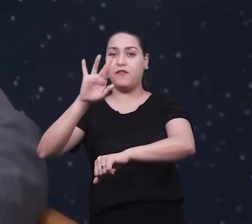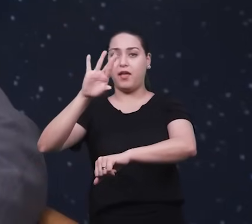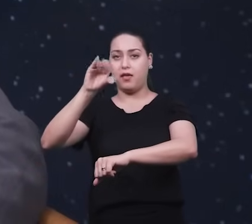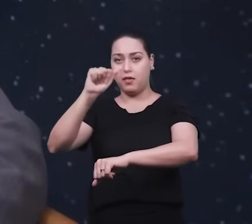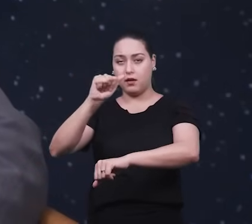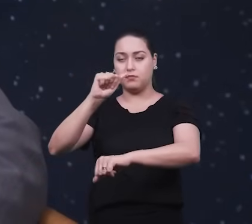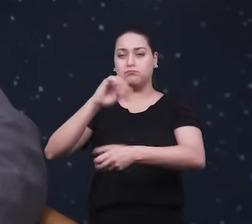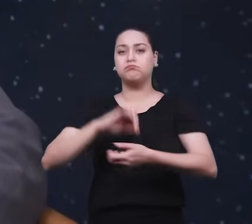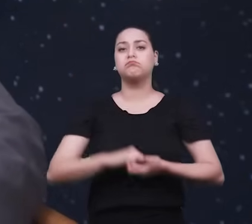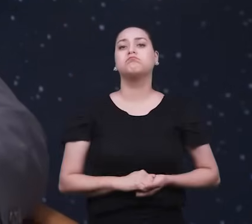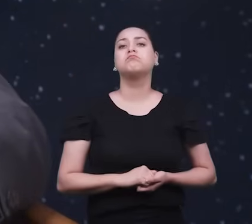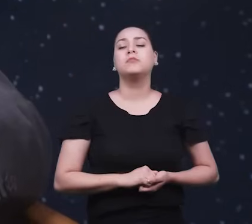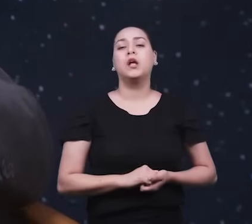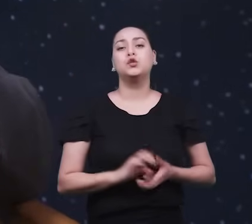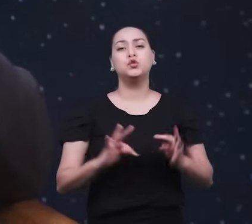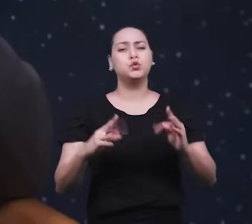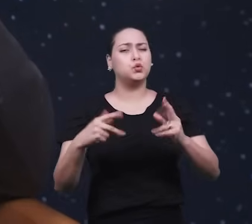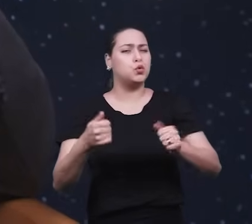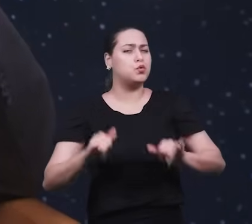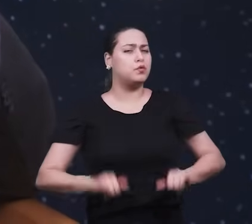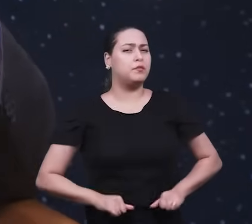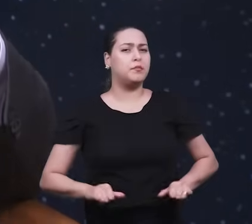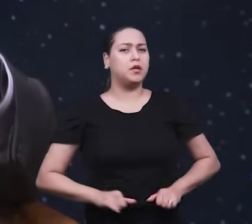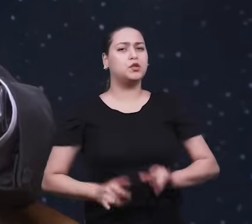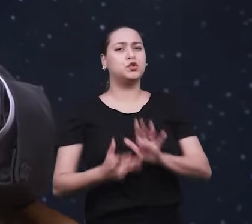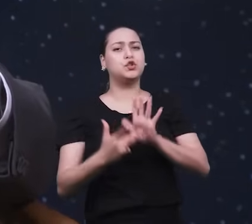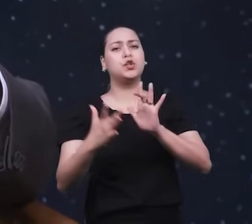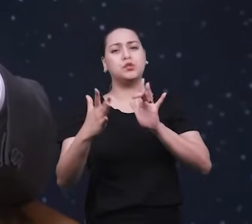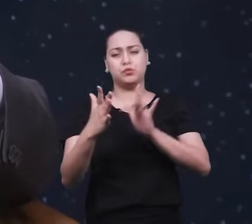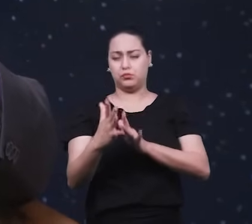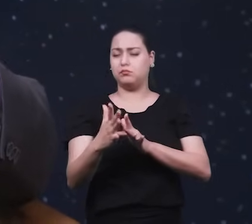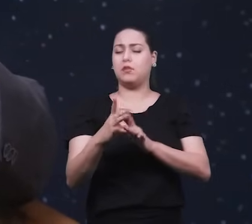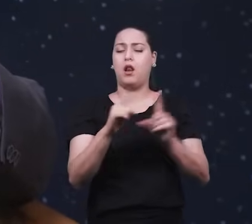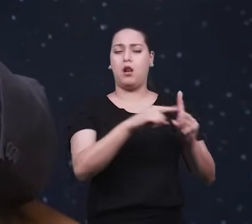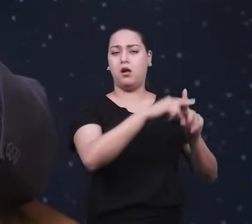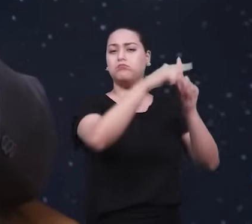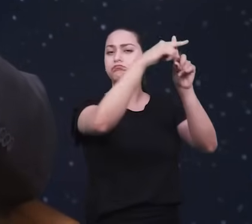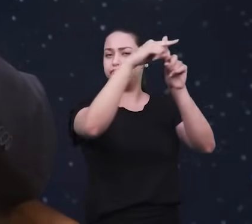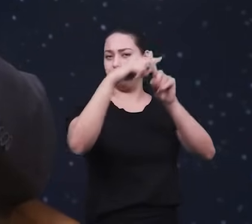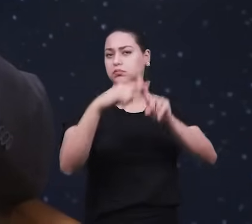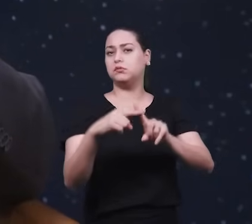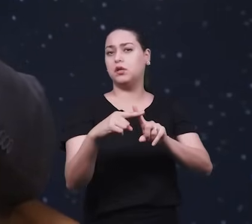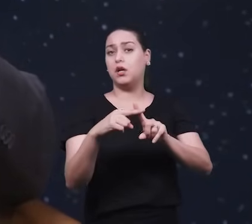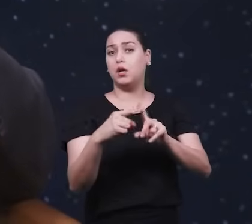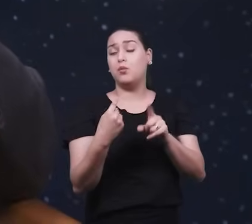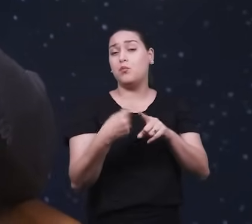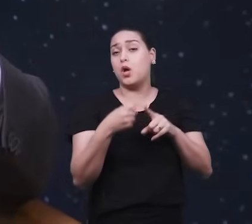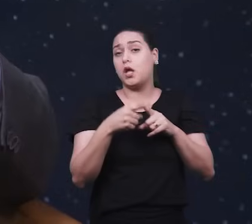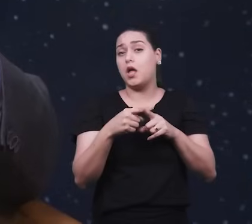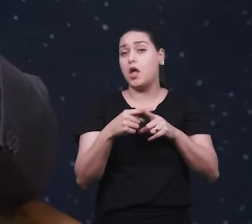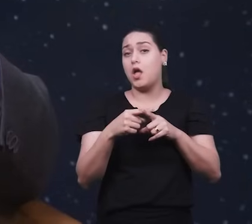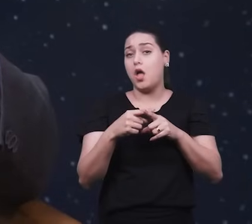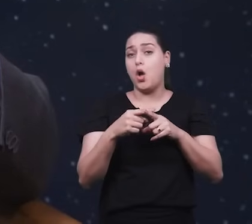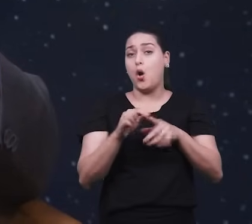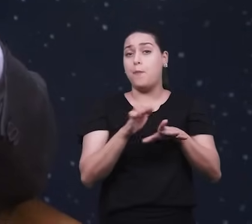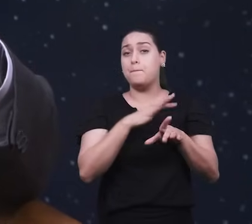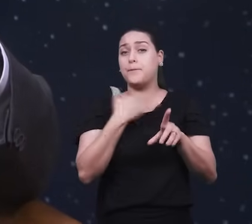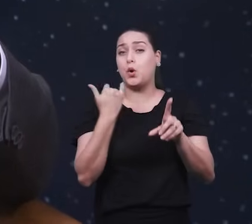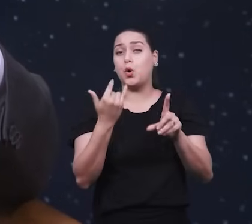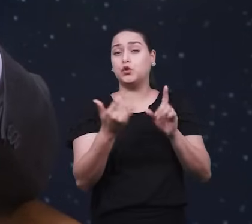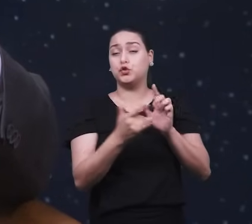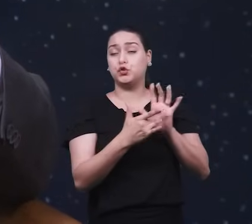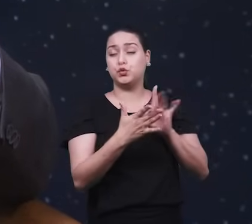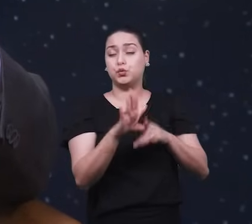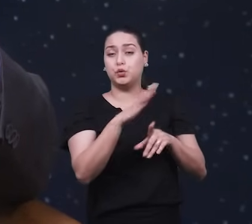Getsêmani, e seria justamente esse sacrifício que iria permitir que uma